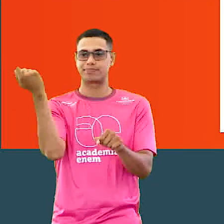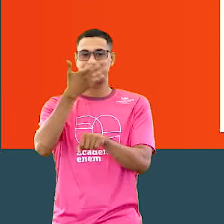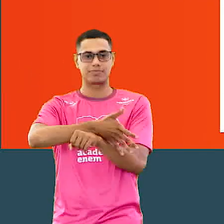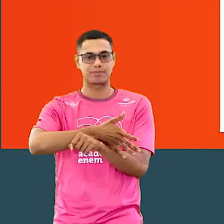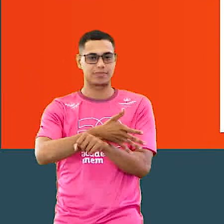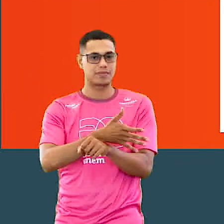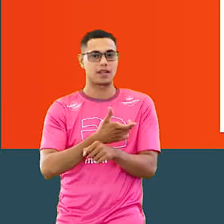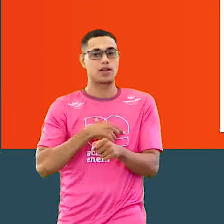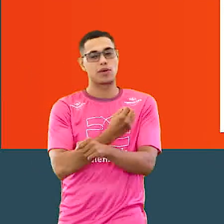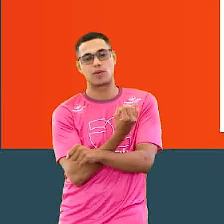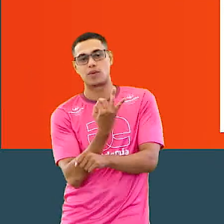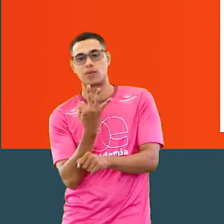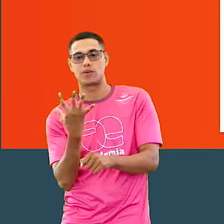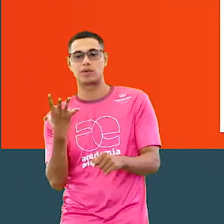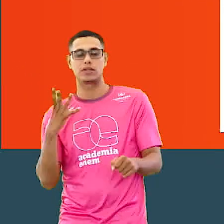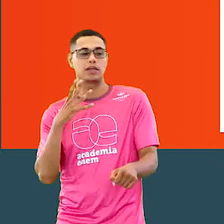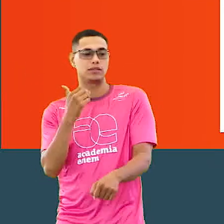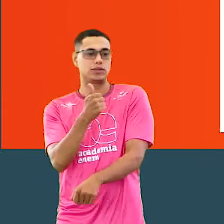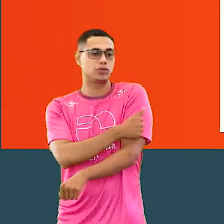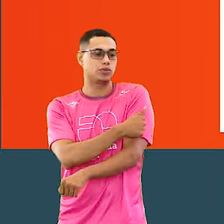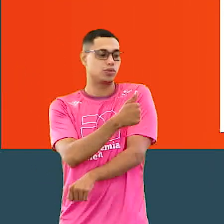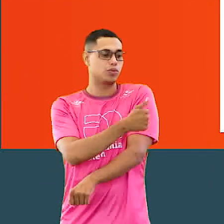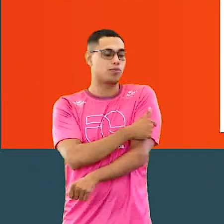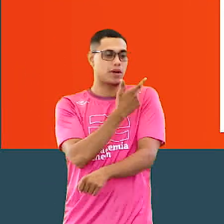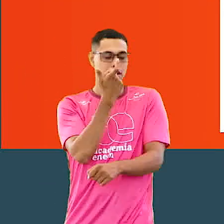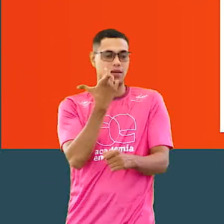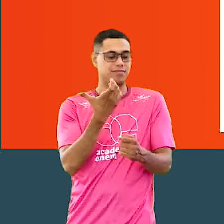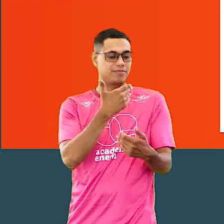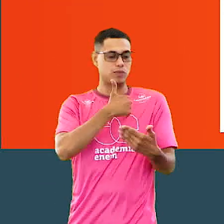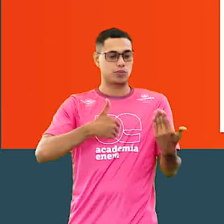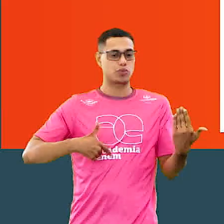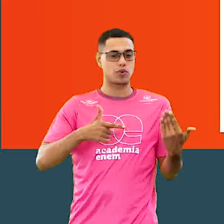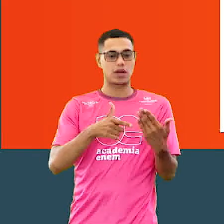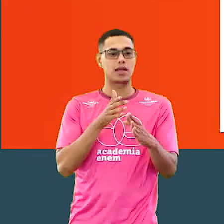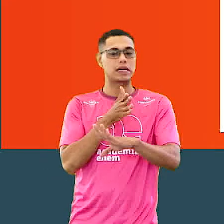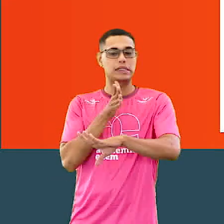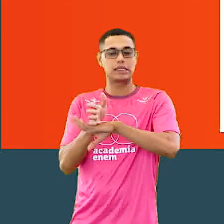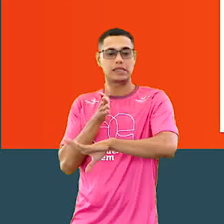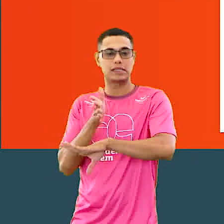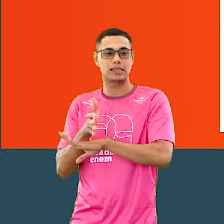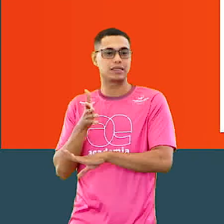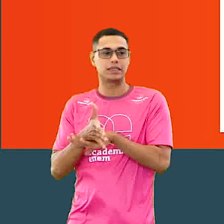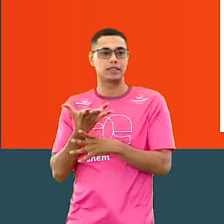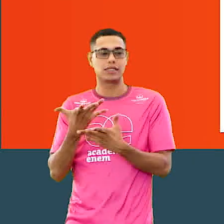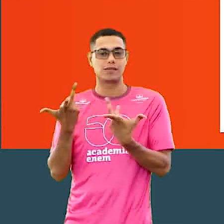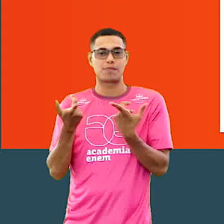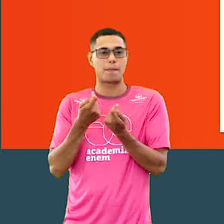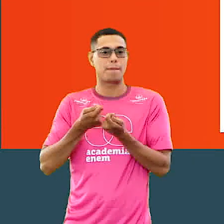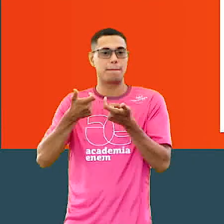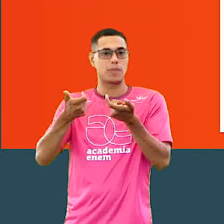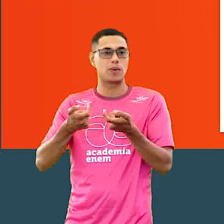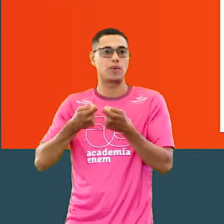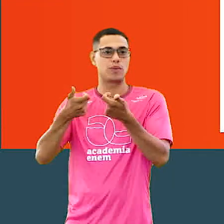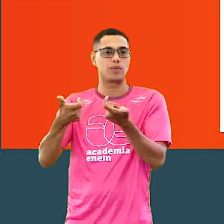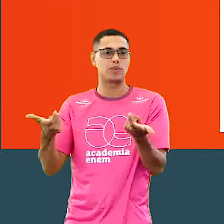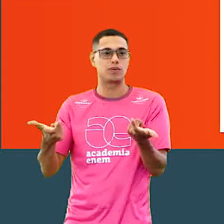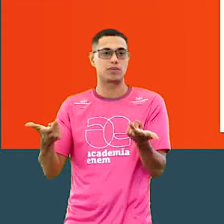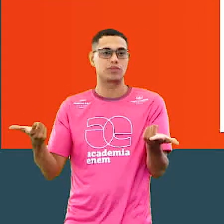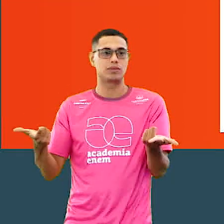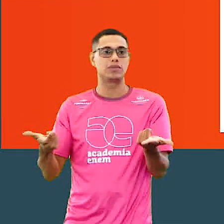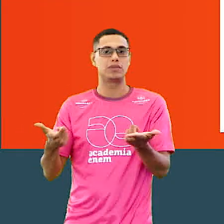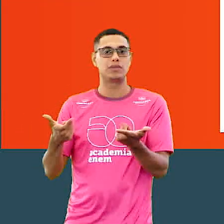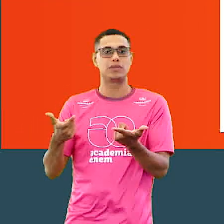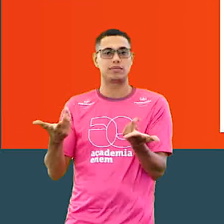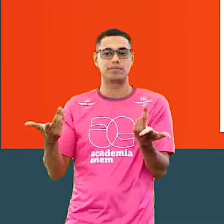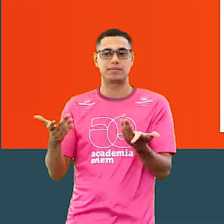E a quantidade de alunos de escola públicas que entravam, que tinham acesso ao ensino superior, era grande ou era